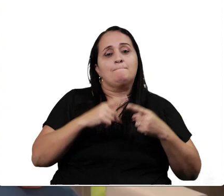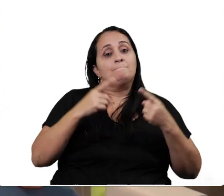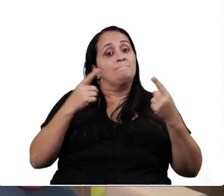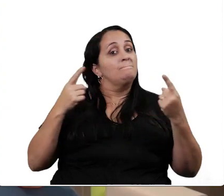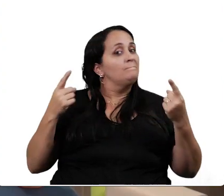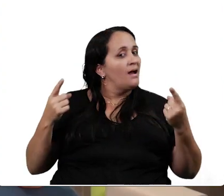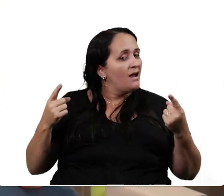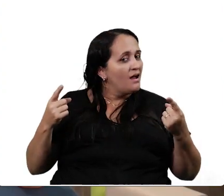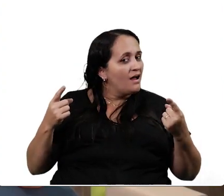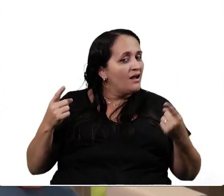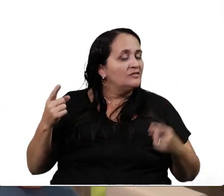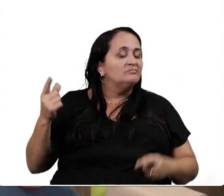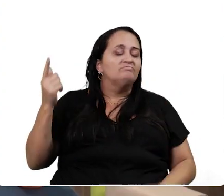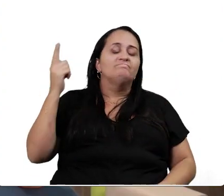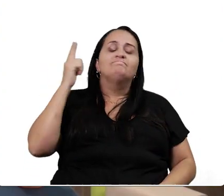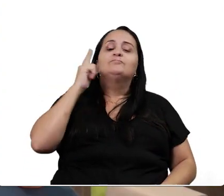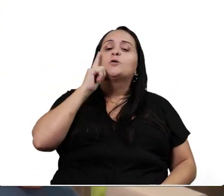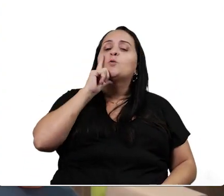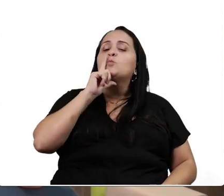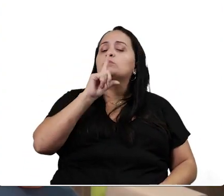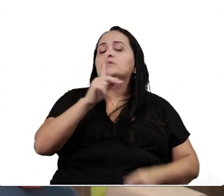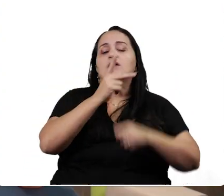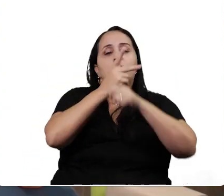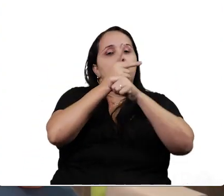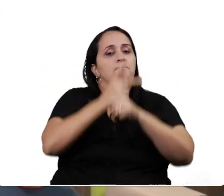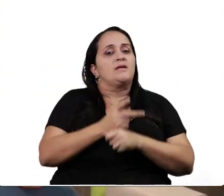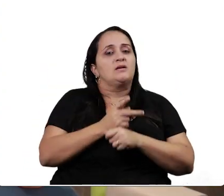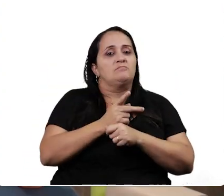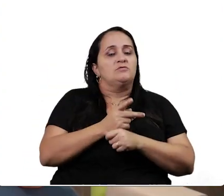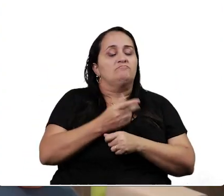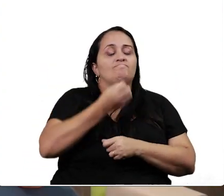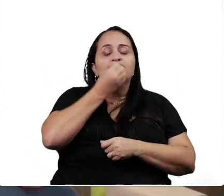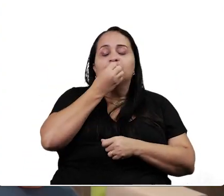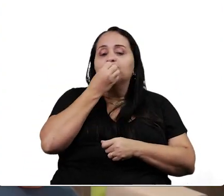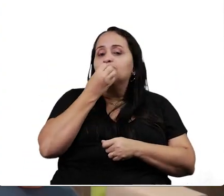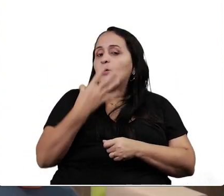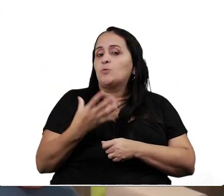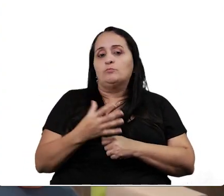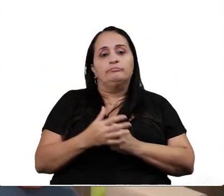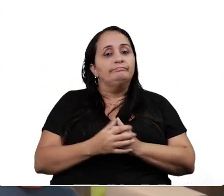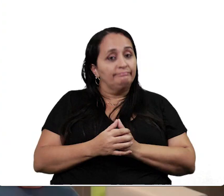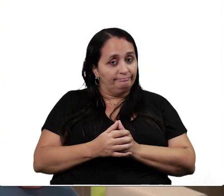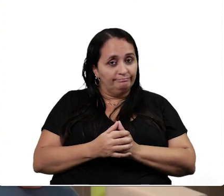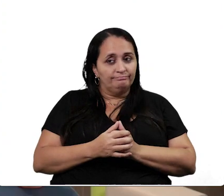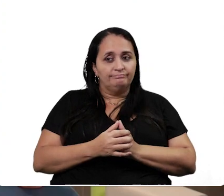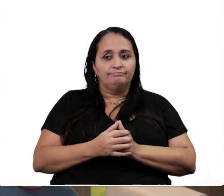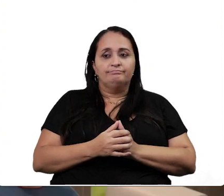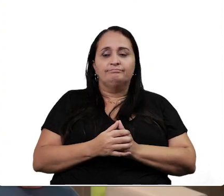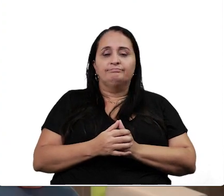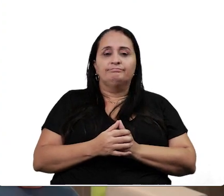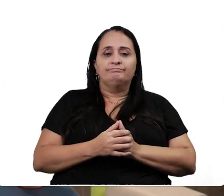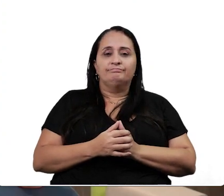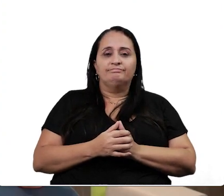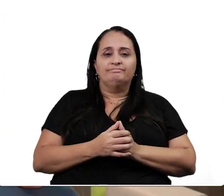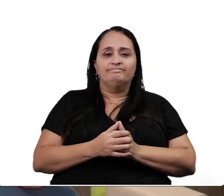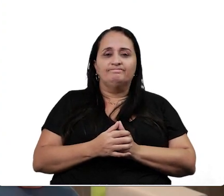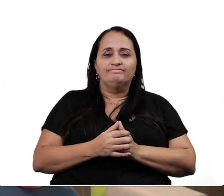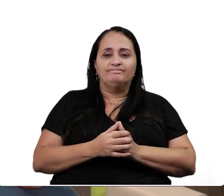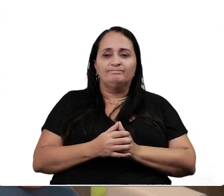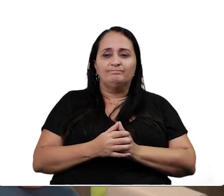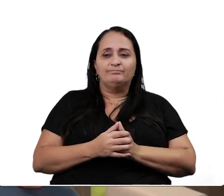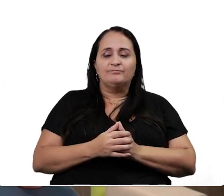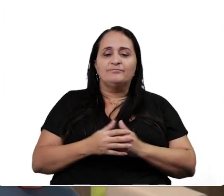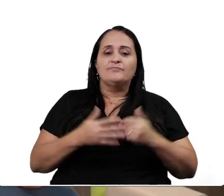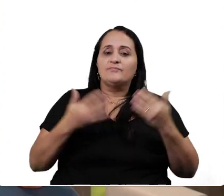a recompensa vai ser muito prazerosa. Vamos lá? Chega de blá blá